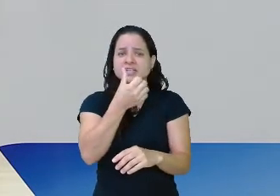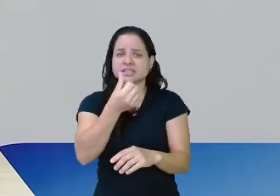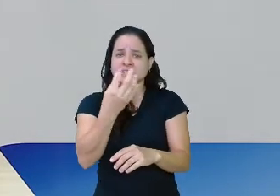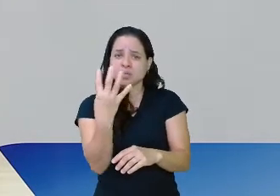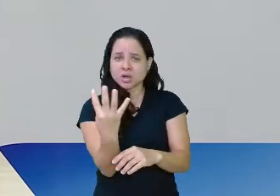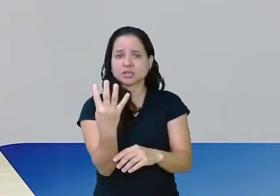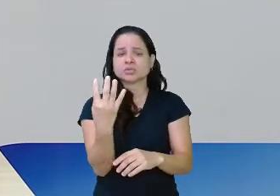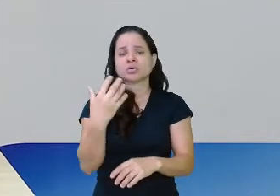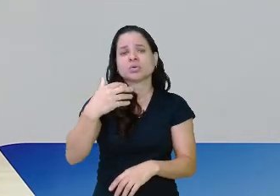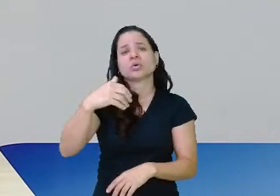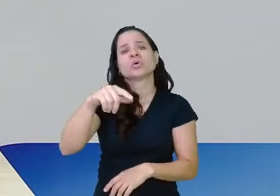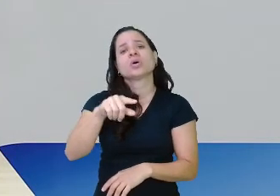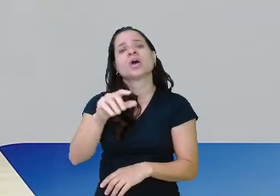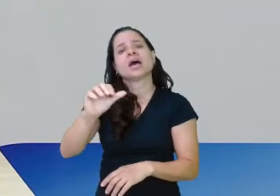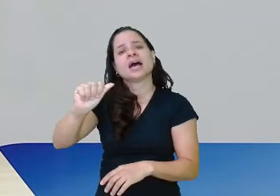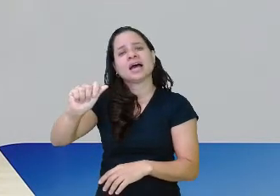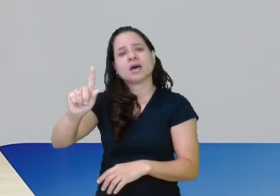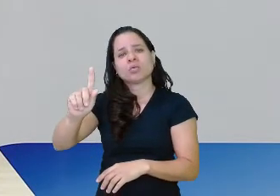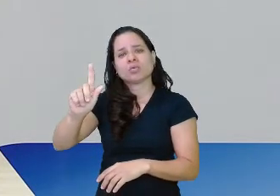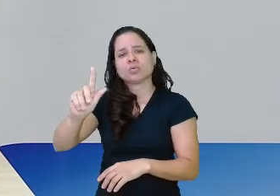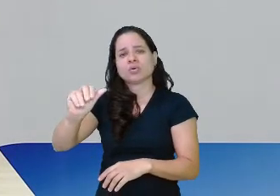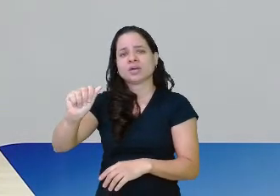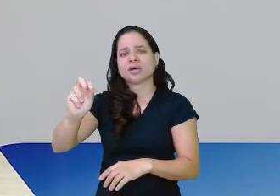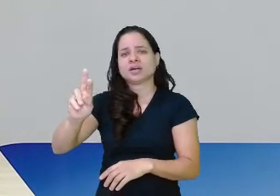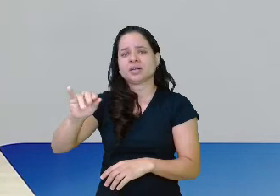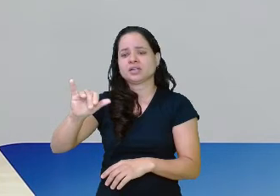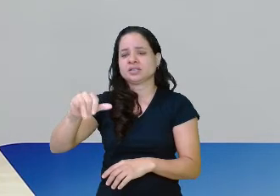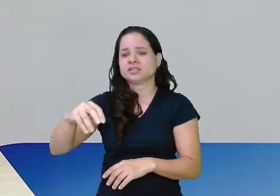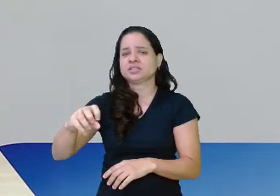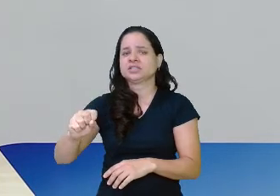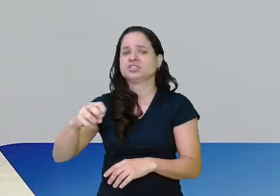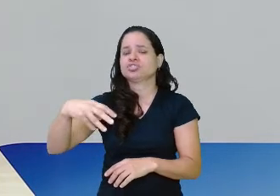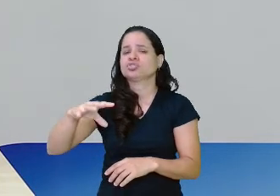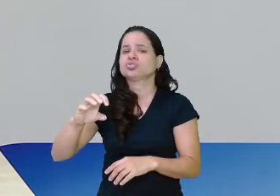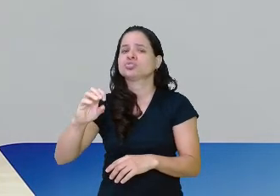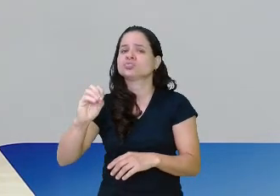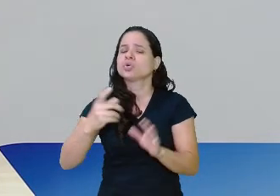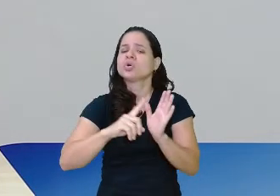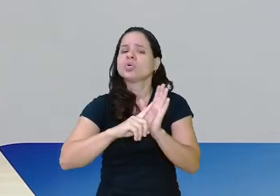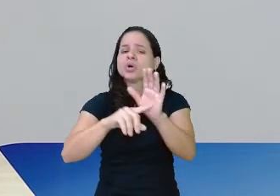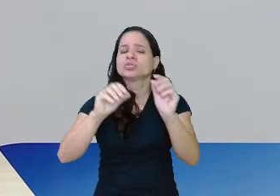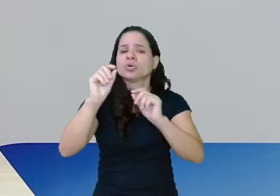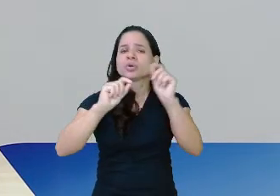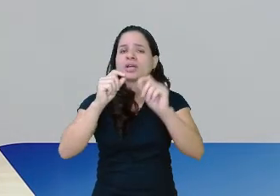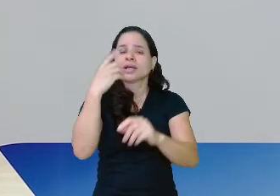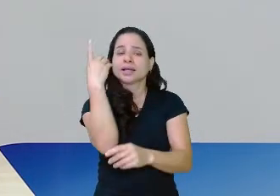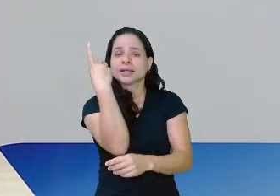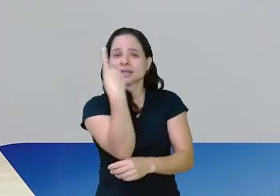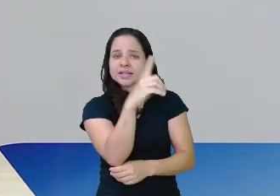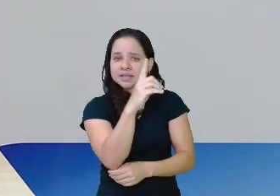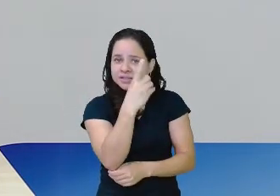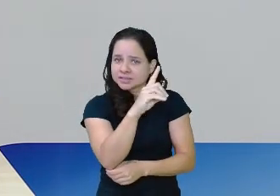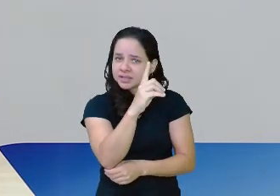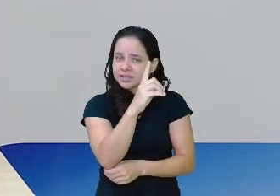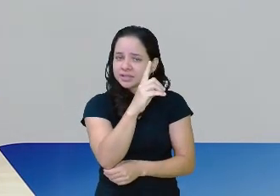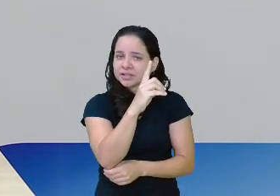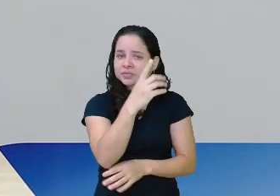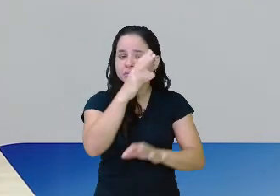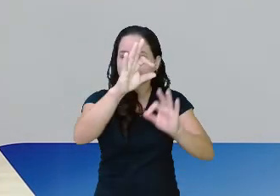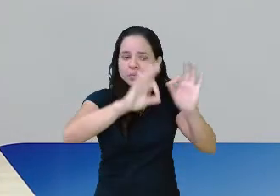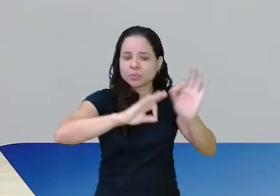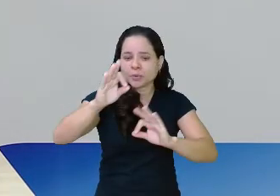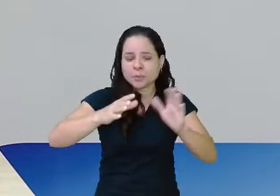64, o algarismo, tá? Não é número, não. O algarismo representa dezena, olha, ordem